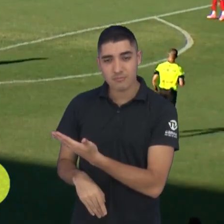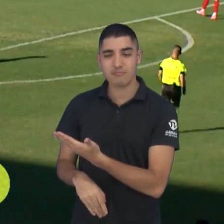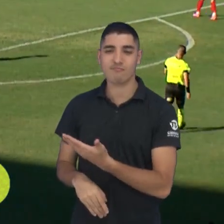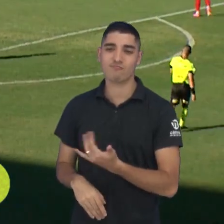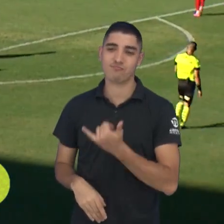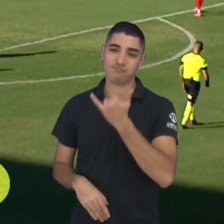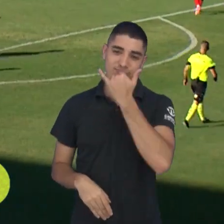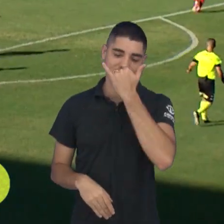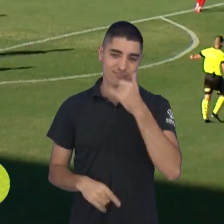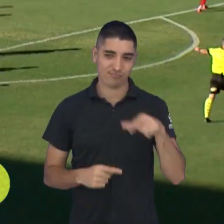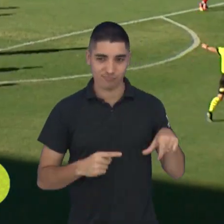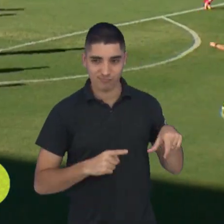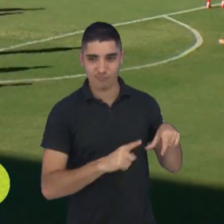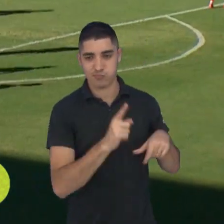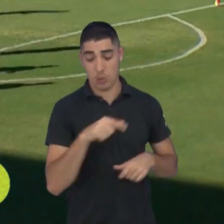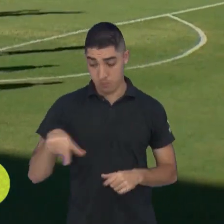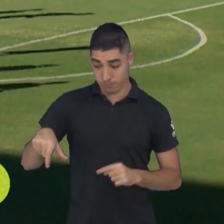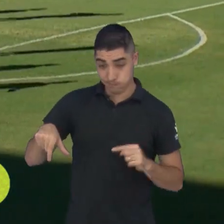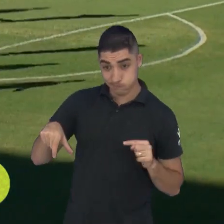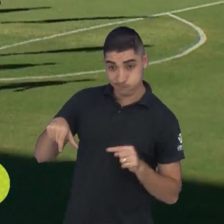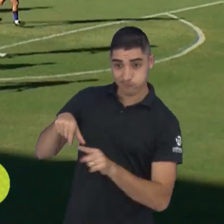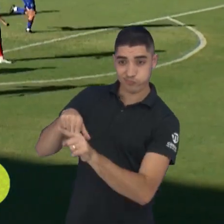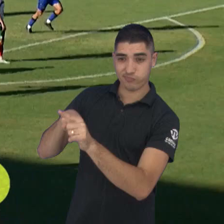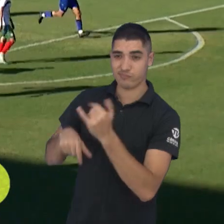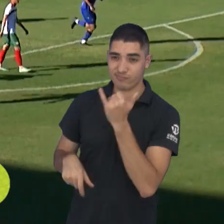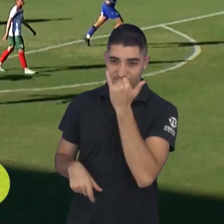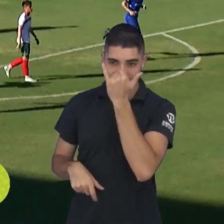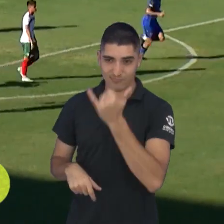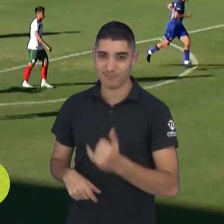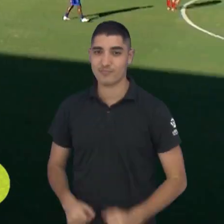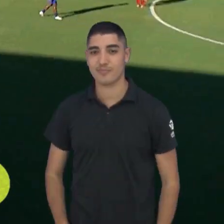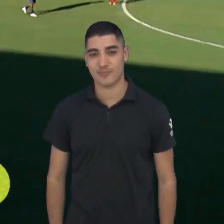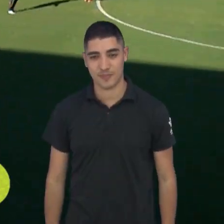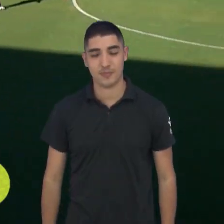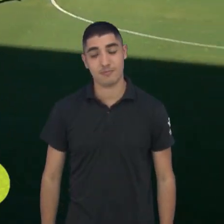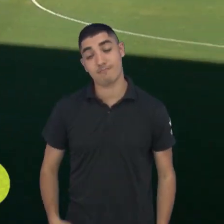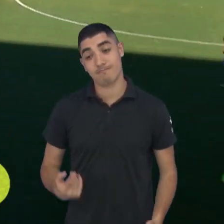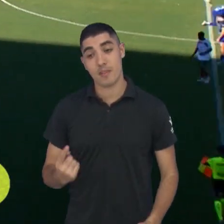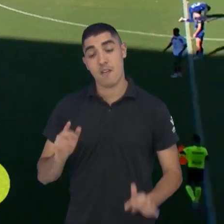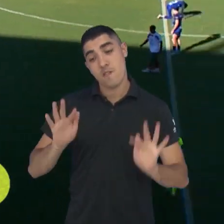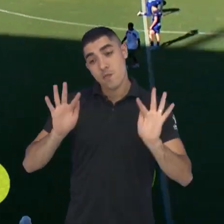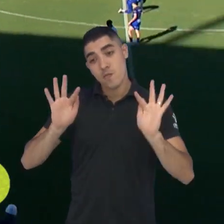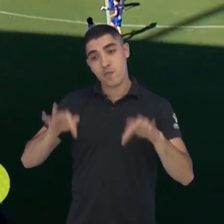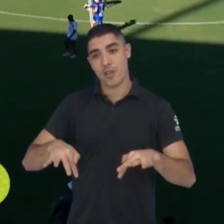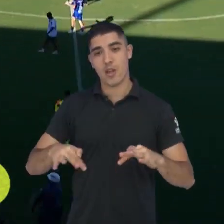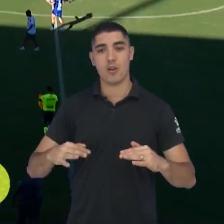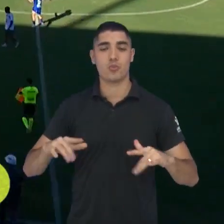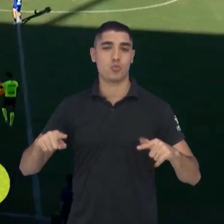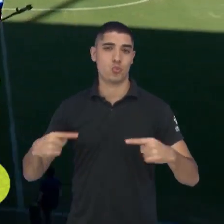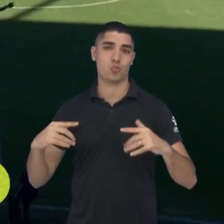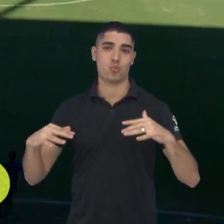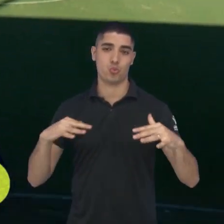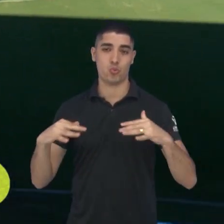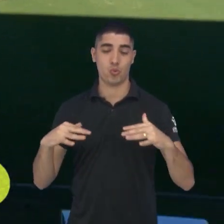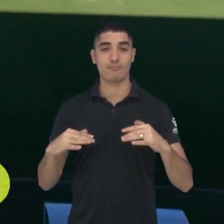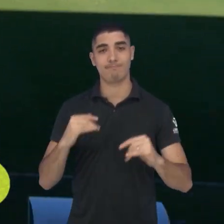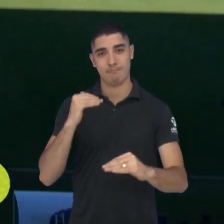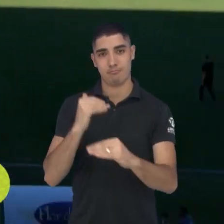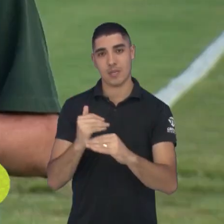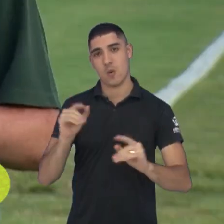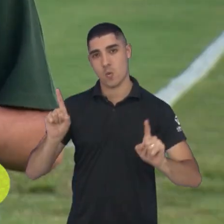mas na hora da finalização, mandou na bandeira de escanteio. Fim de papo no Martins Pereira,